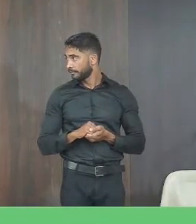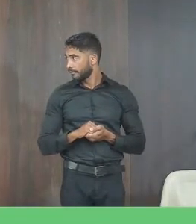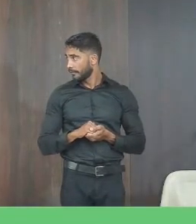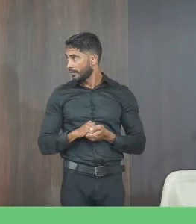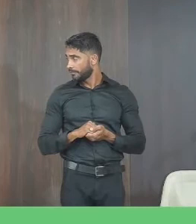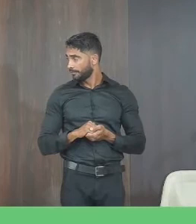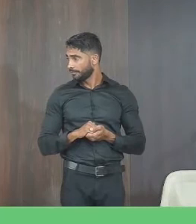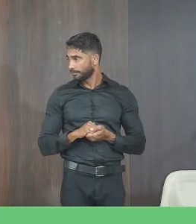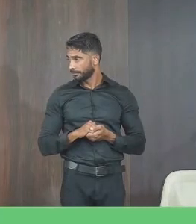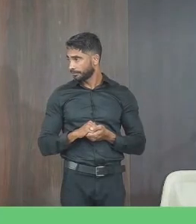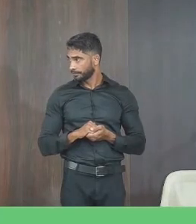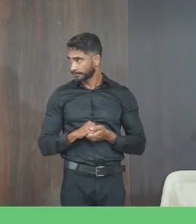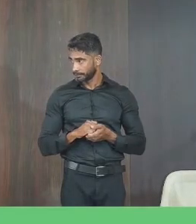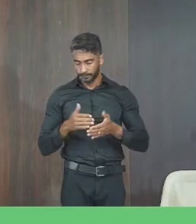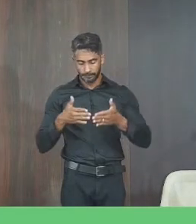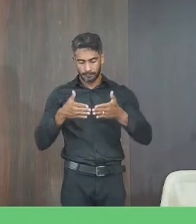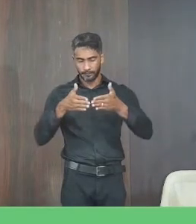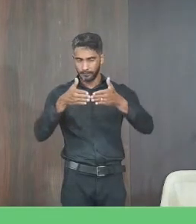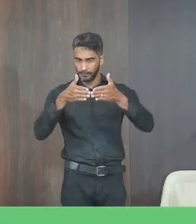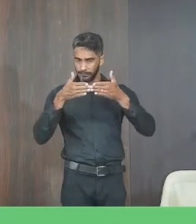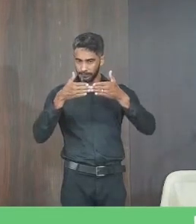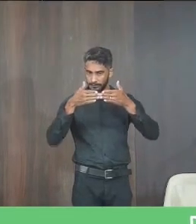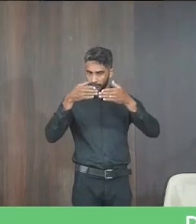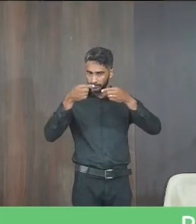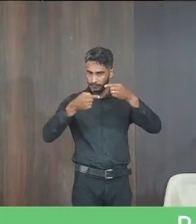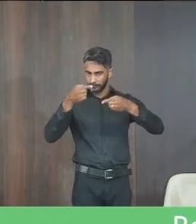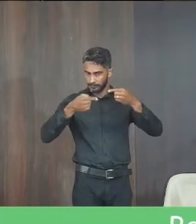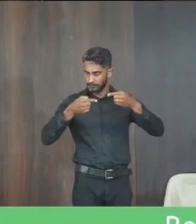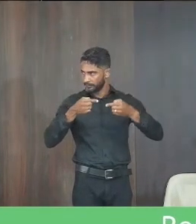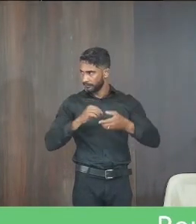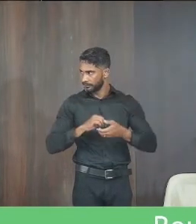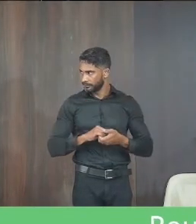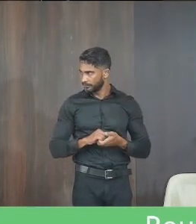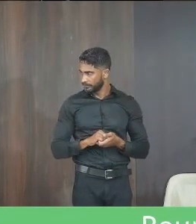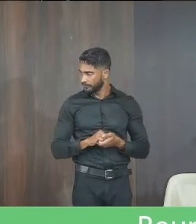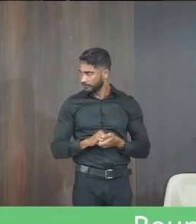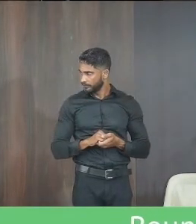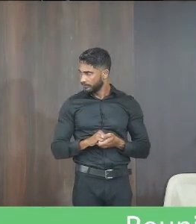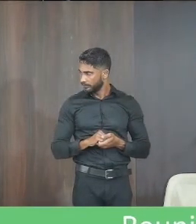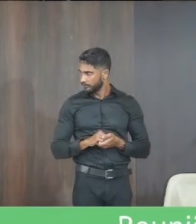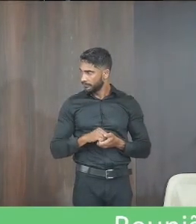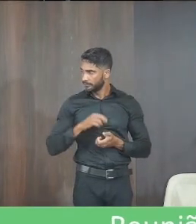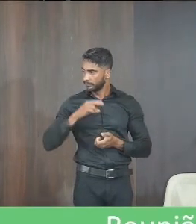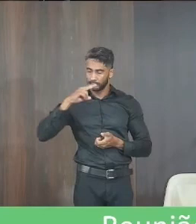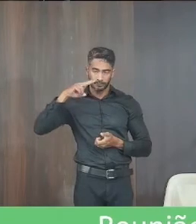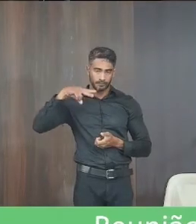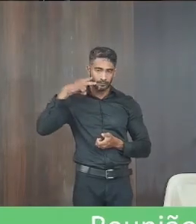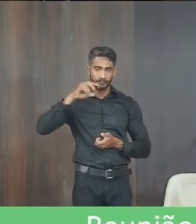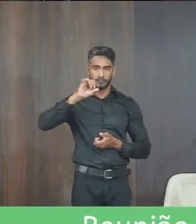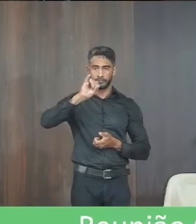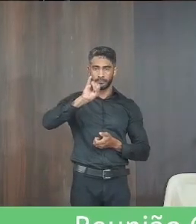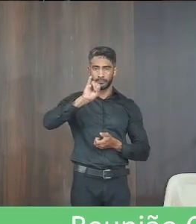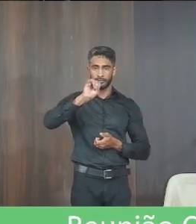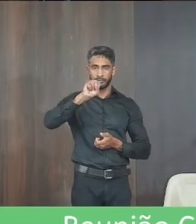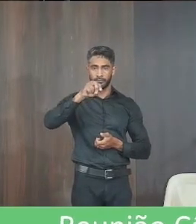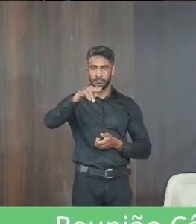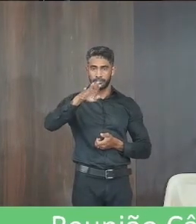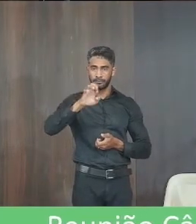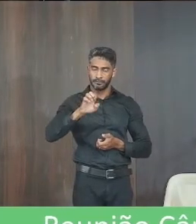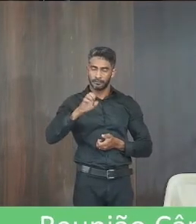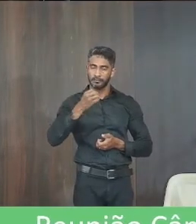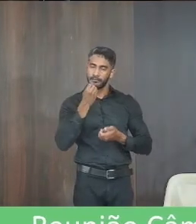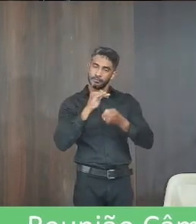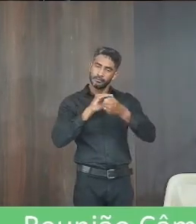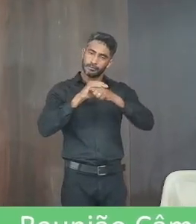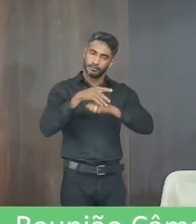os requerimentos estão em discussão palavra senhor presidente vereador Islantes a palavra boa noite senhor presidente